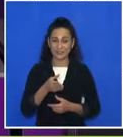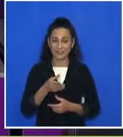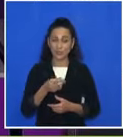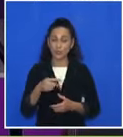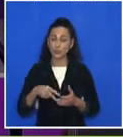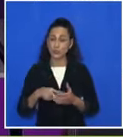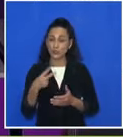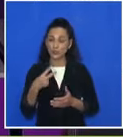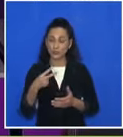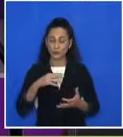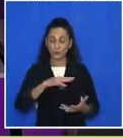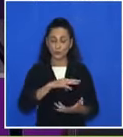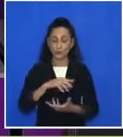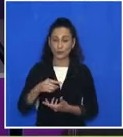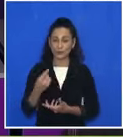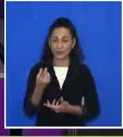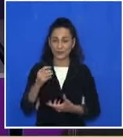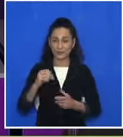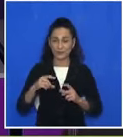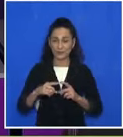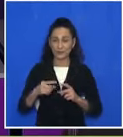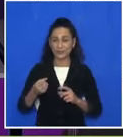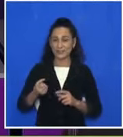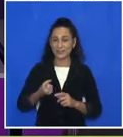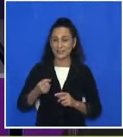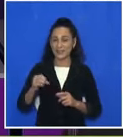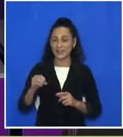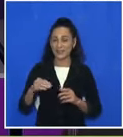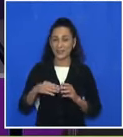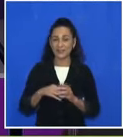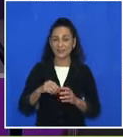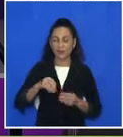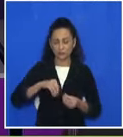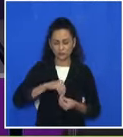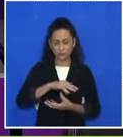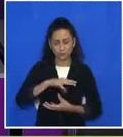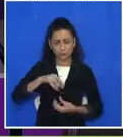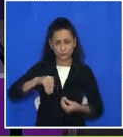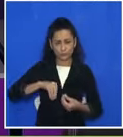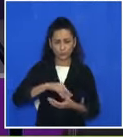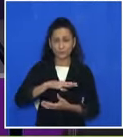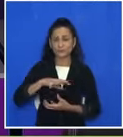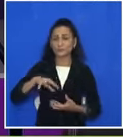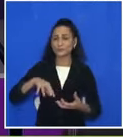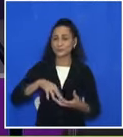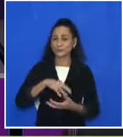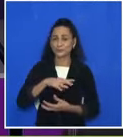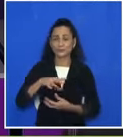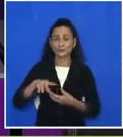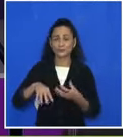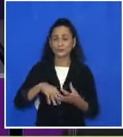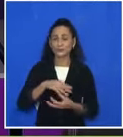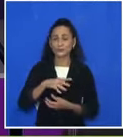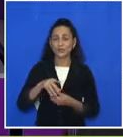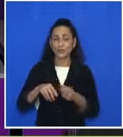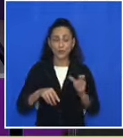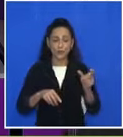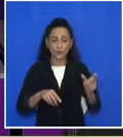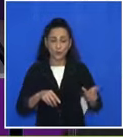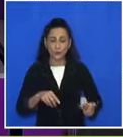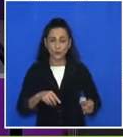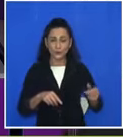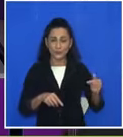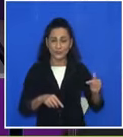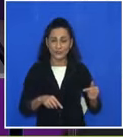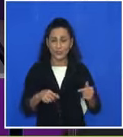nosso segundo globo, as 10 bolas numeradas de 0 a 9, girando, girando muito, e vamos saber agora o número da sua coluna